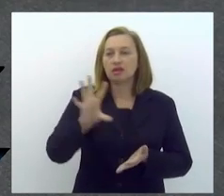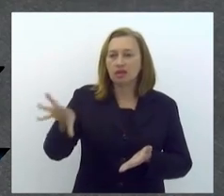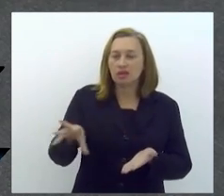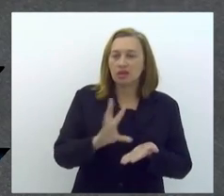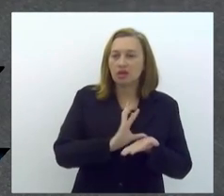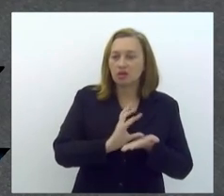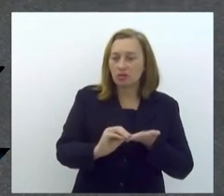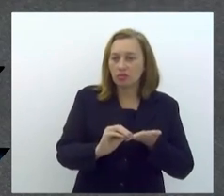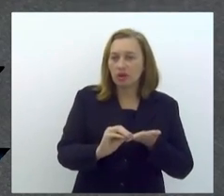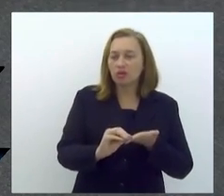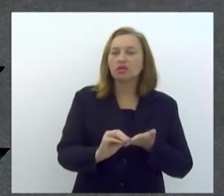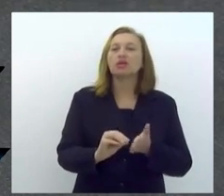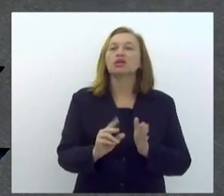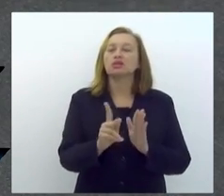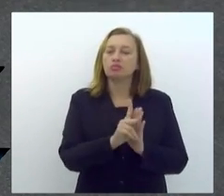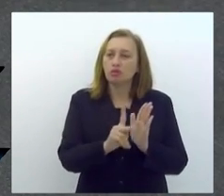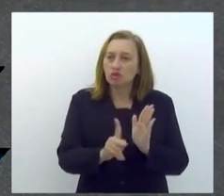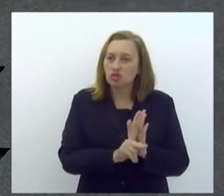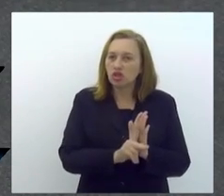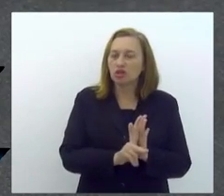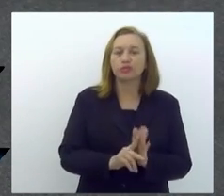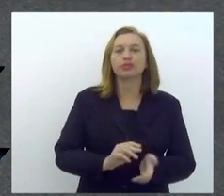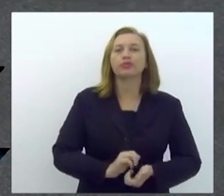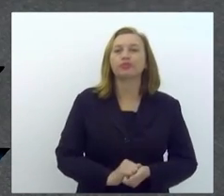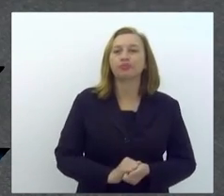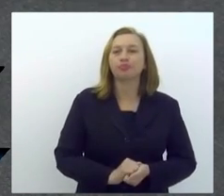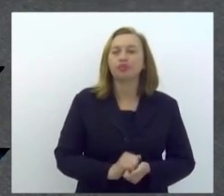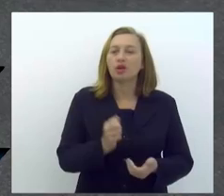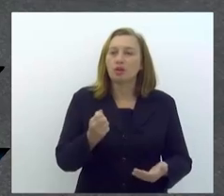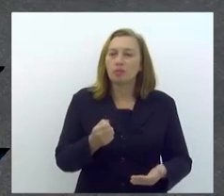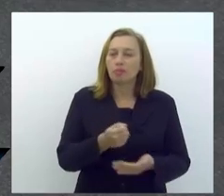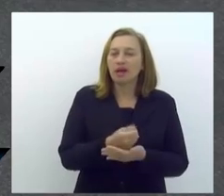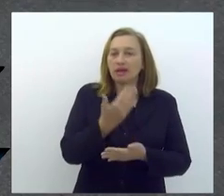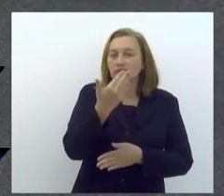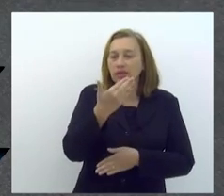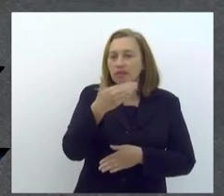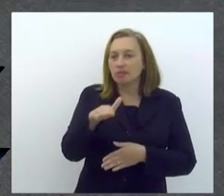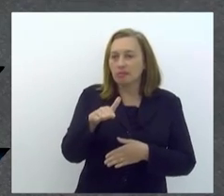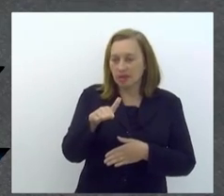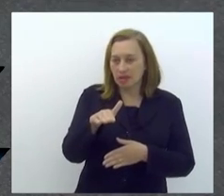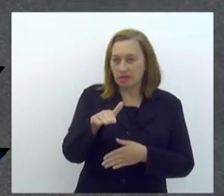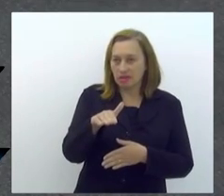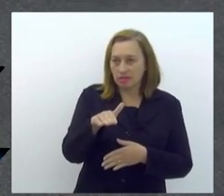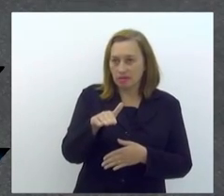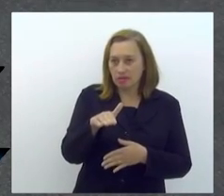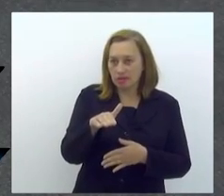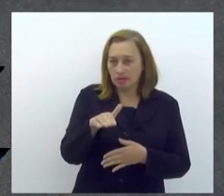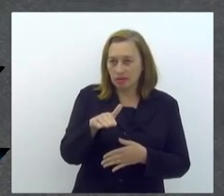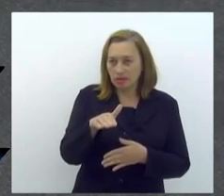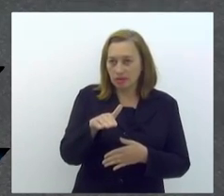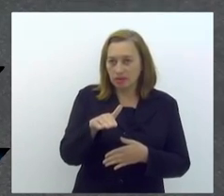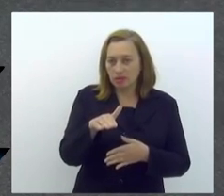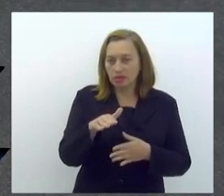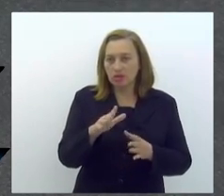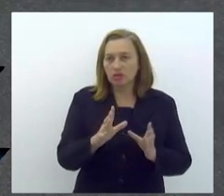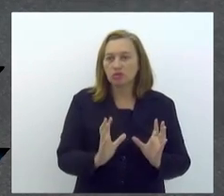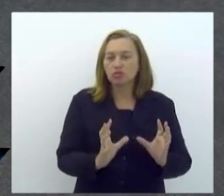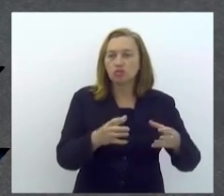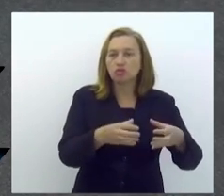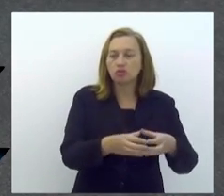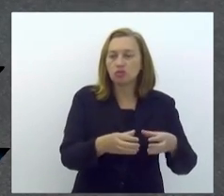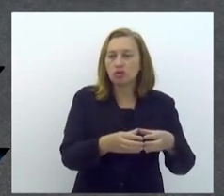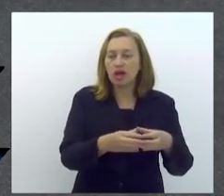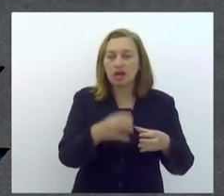esse projeto que quer garantir o pagamento de meia-entrada nos âmbito dos equipamentos culturais